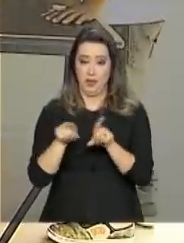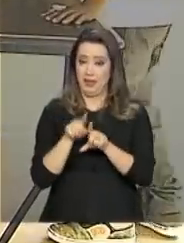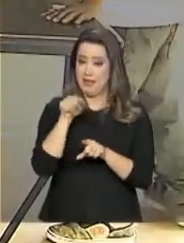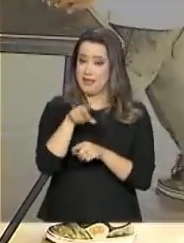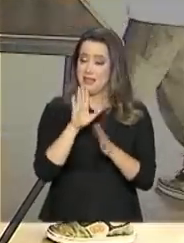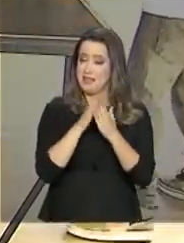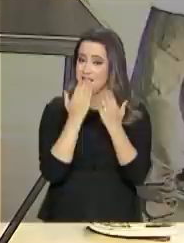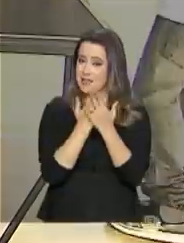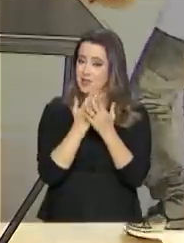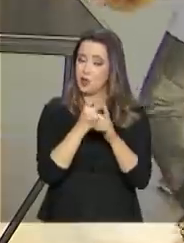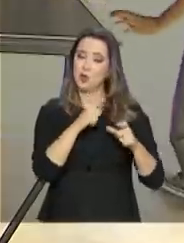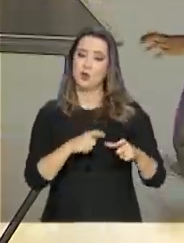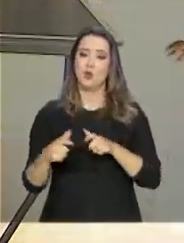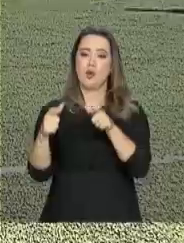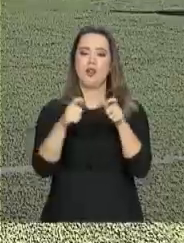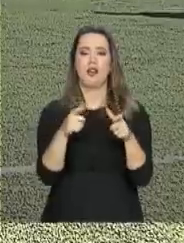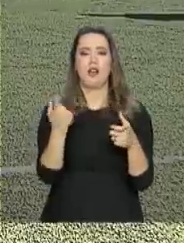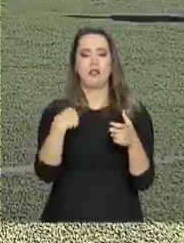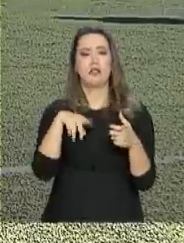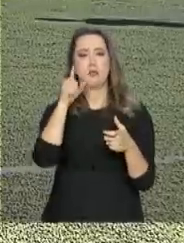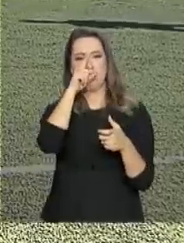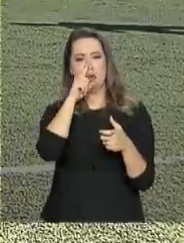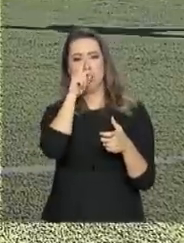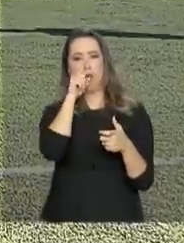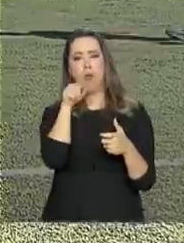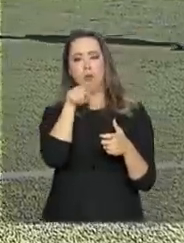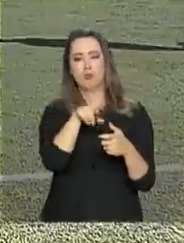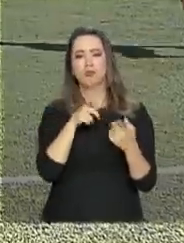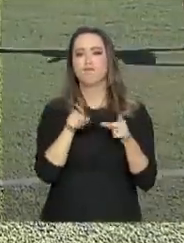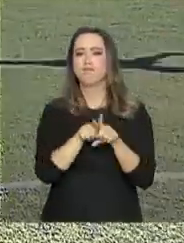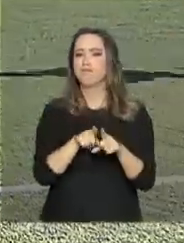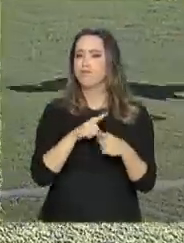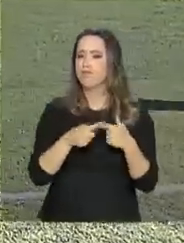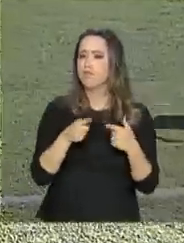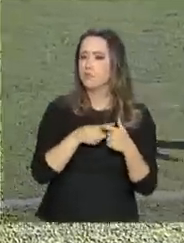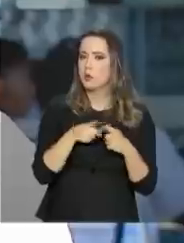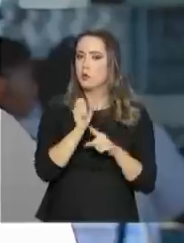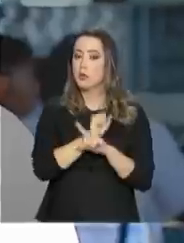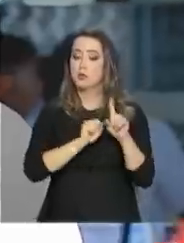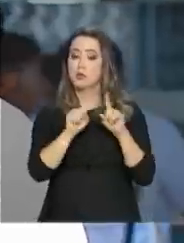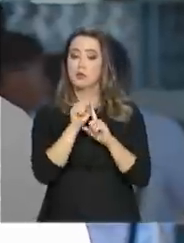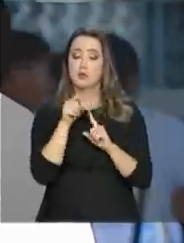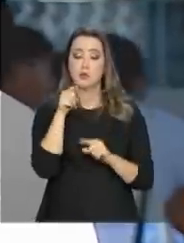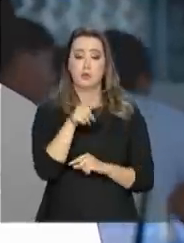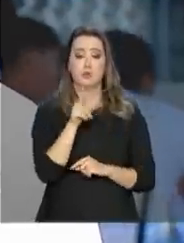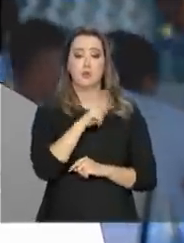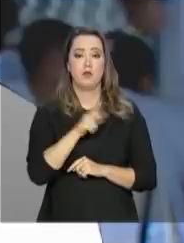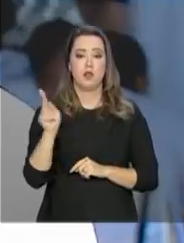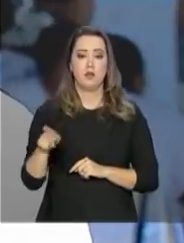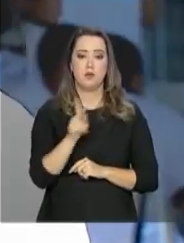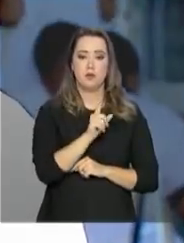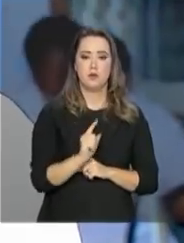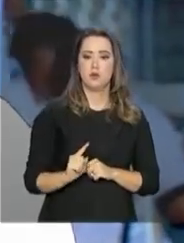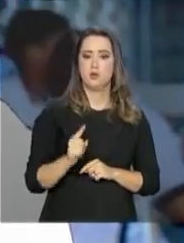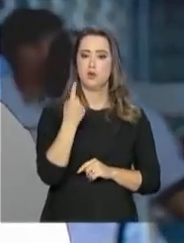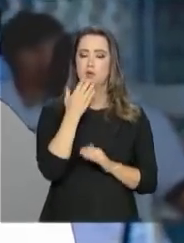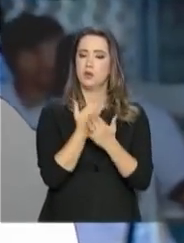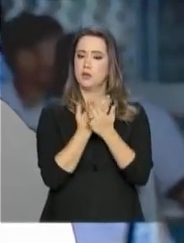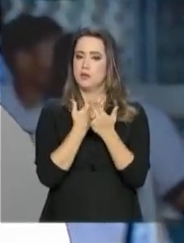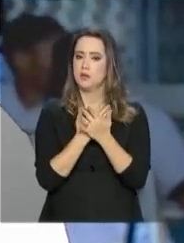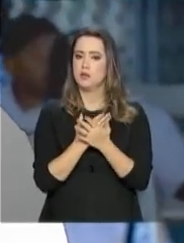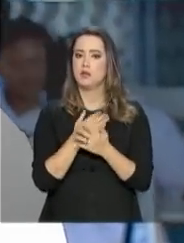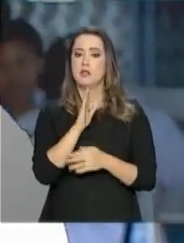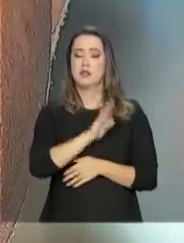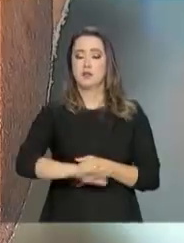que estão em áreas consideradas de alta vulnerabilidade no distrito federal para o professor de uma dessas escolas as crianças